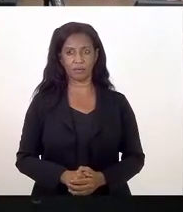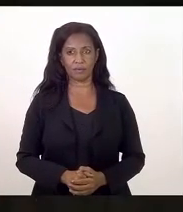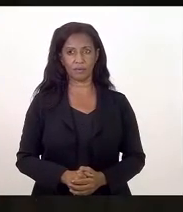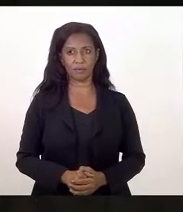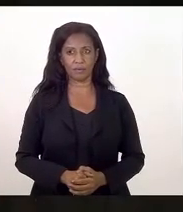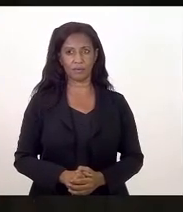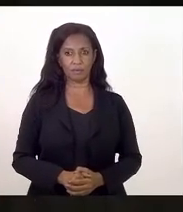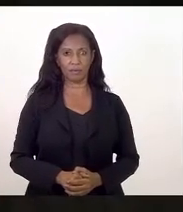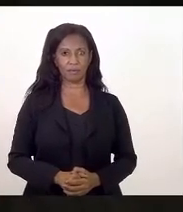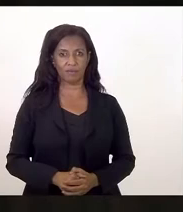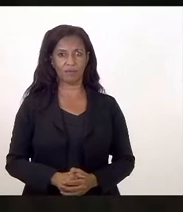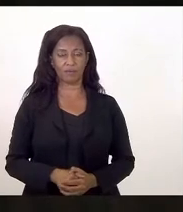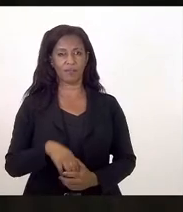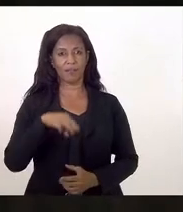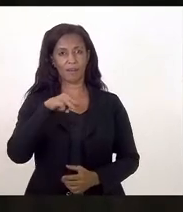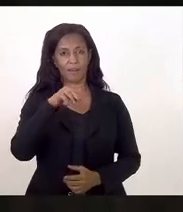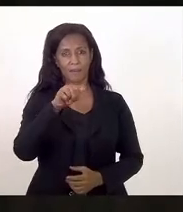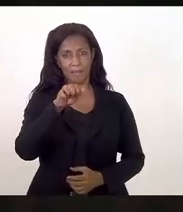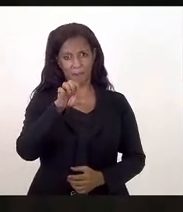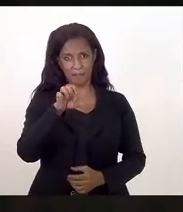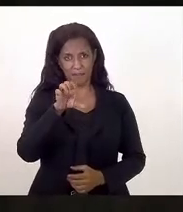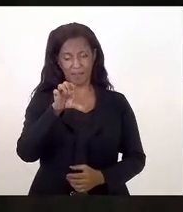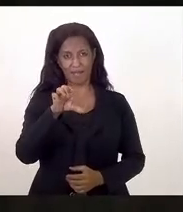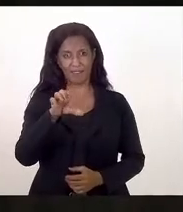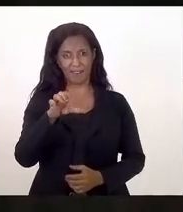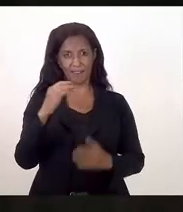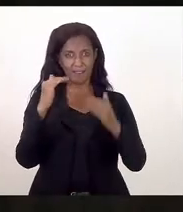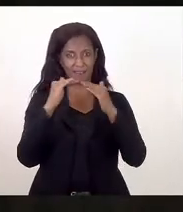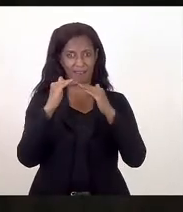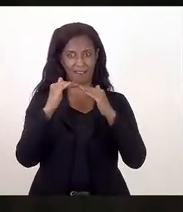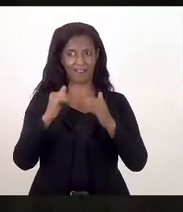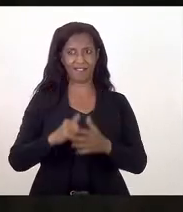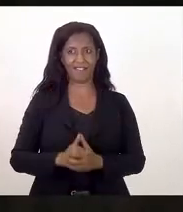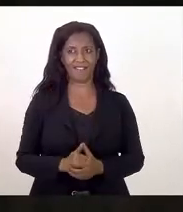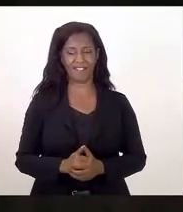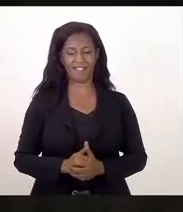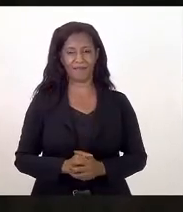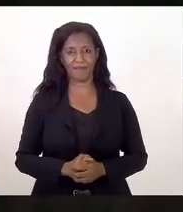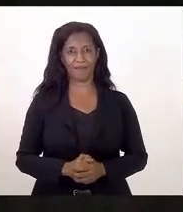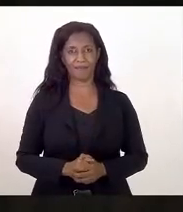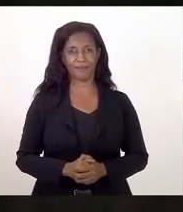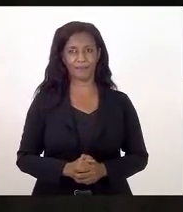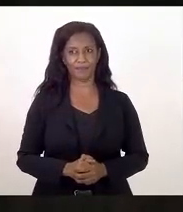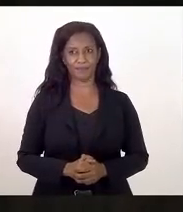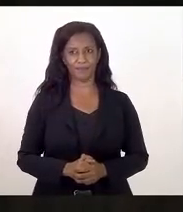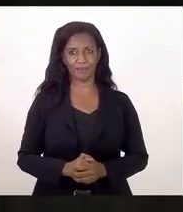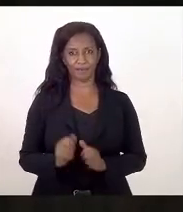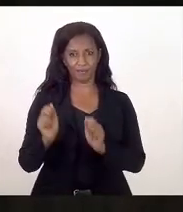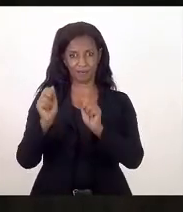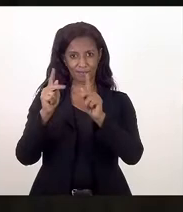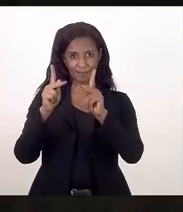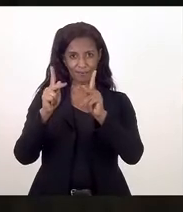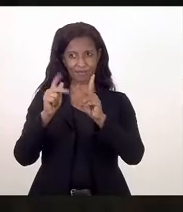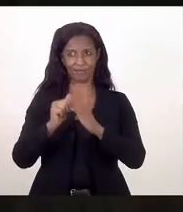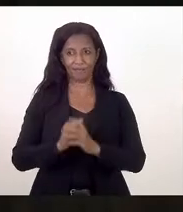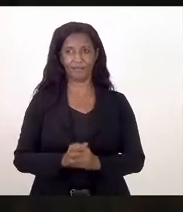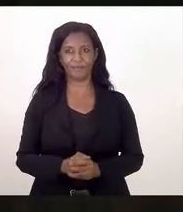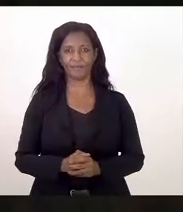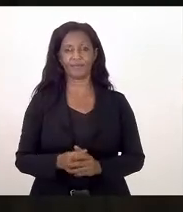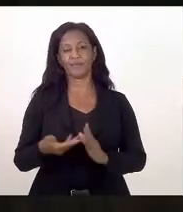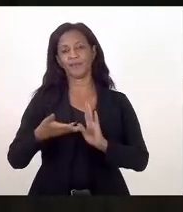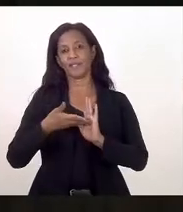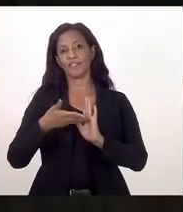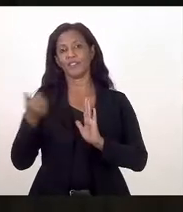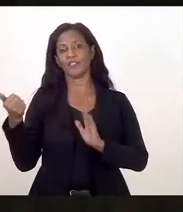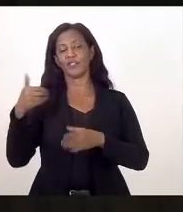O INC... Está esclarecido, o INC? Obrigado. Obrigado, deputado Mim. Eu vou ter a votação. Ok? Então, está retirando